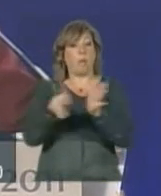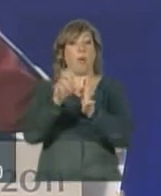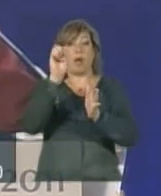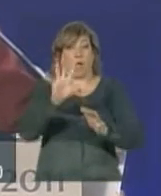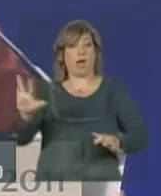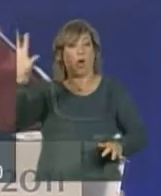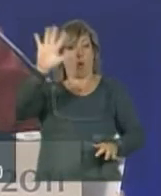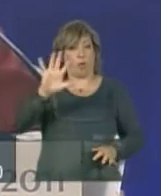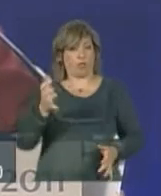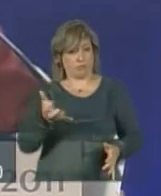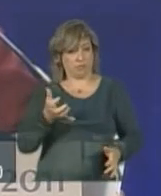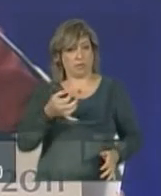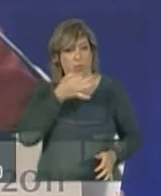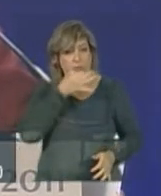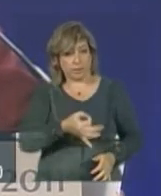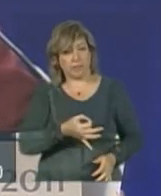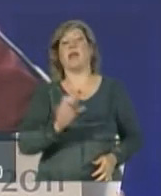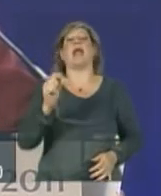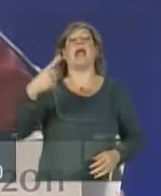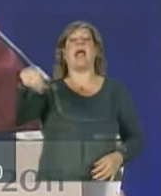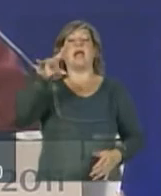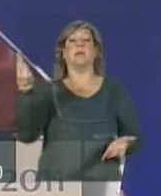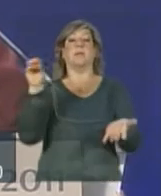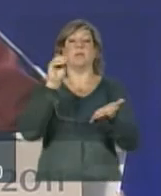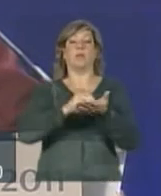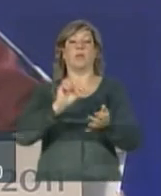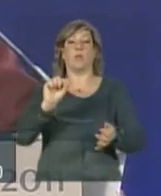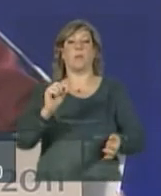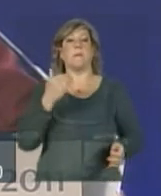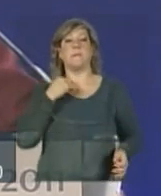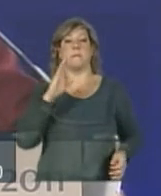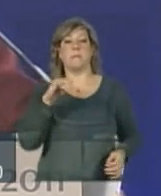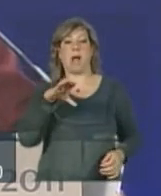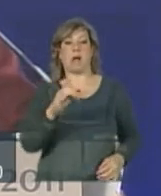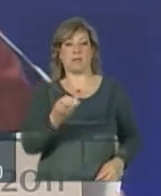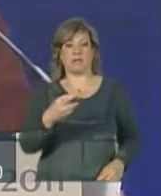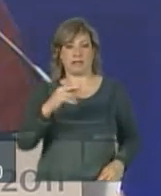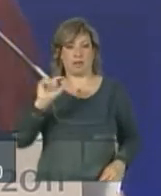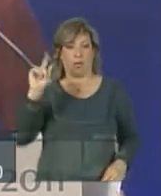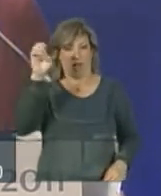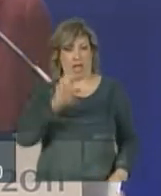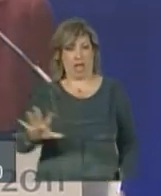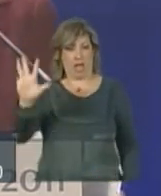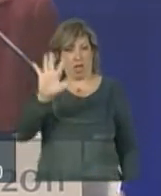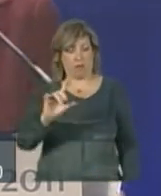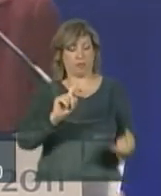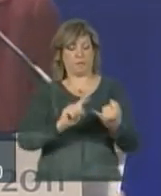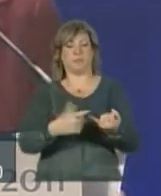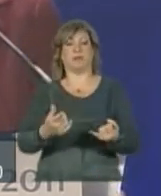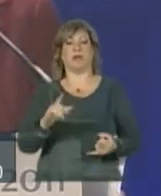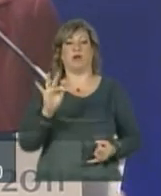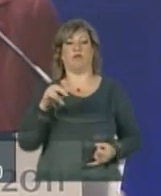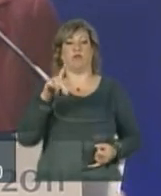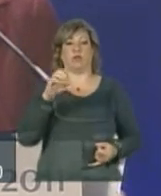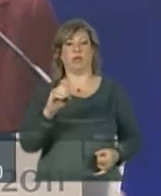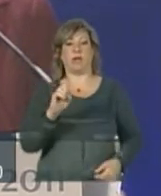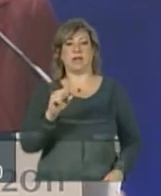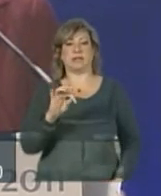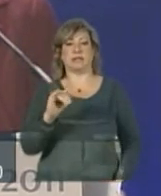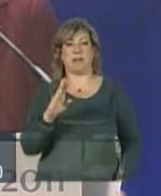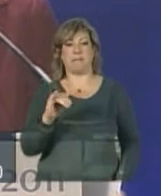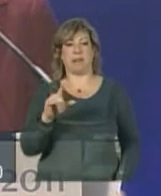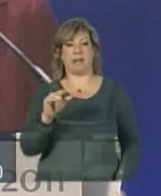propõem, eles colocaram o Banco Central Europeu, o Fundo de Estabilização e o